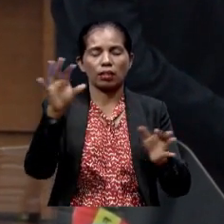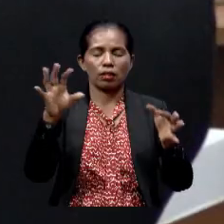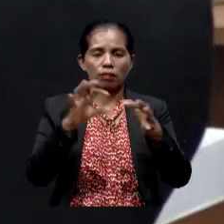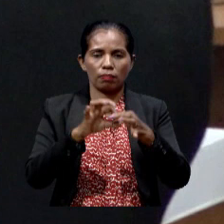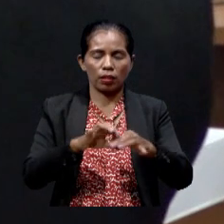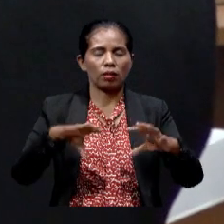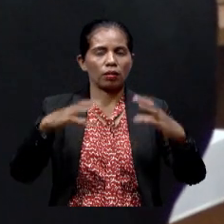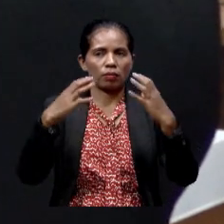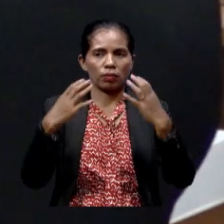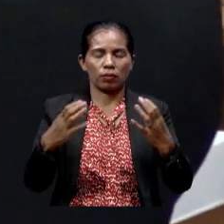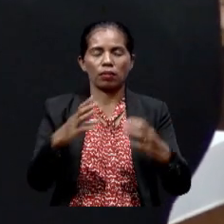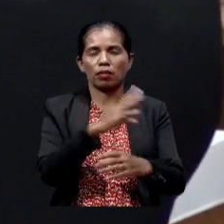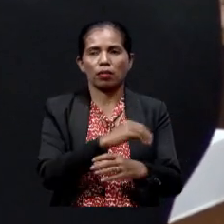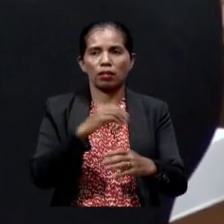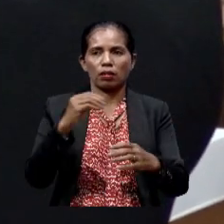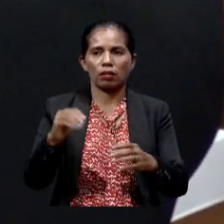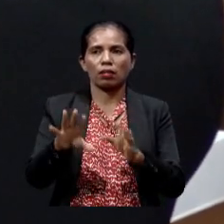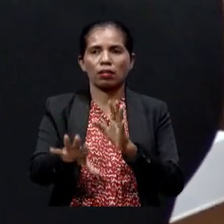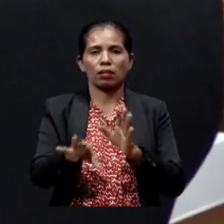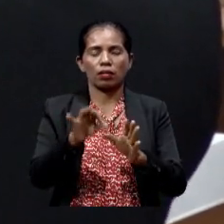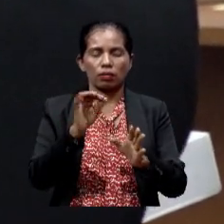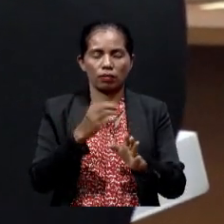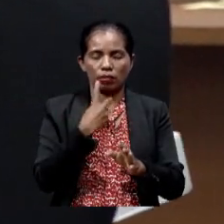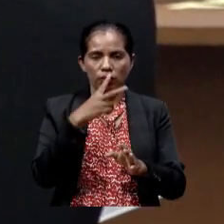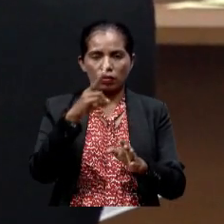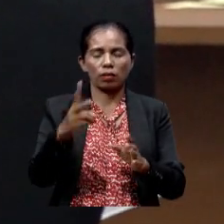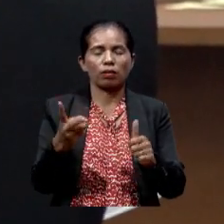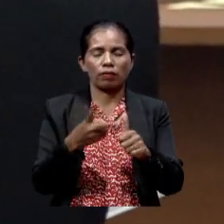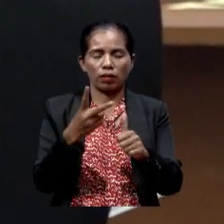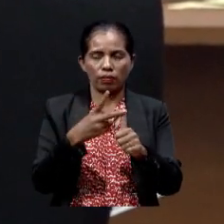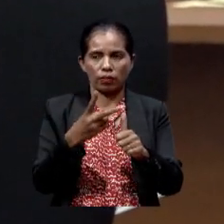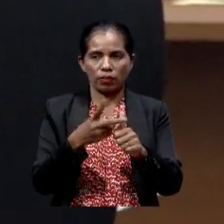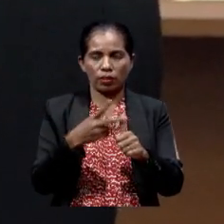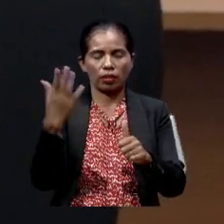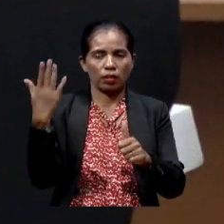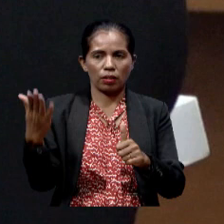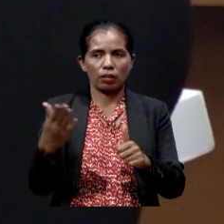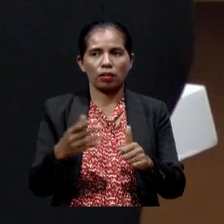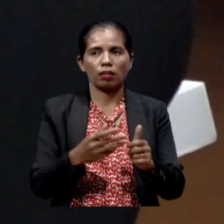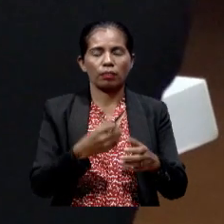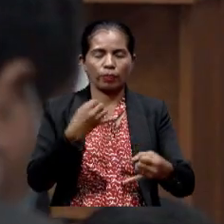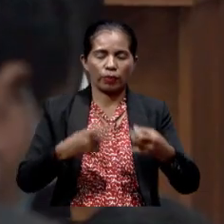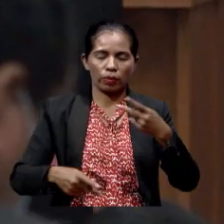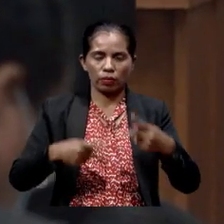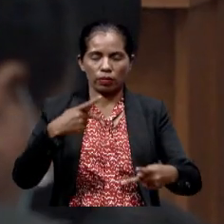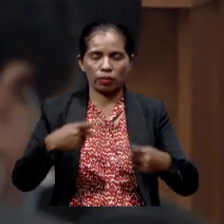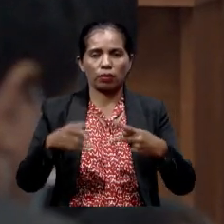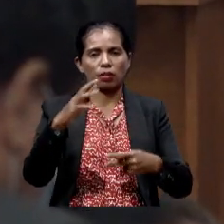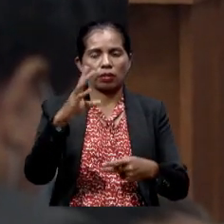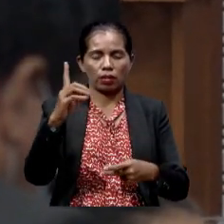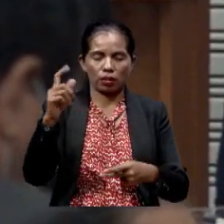comissão recrutamento no seleção ba provimento vaga da hulu e a categoria procurador república no